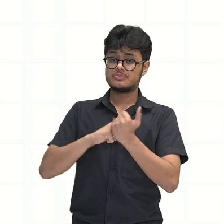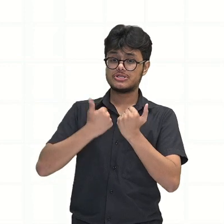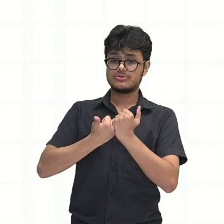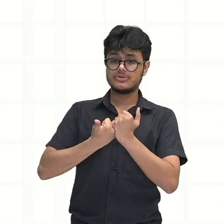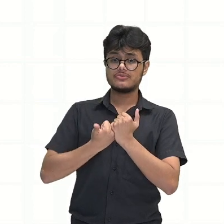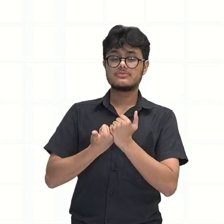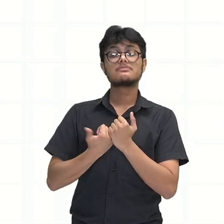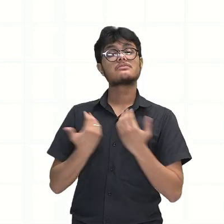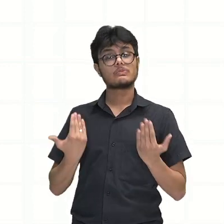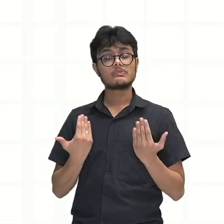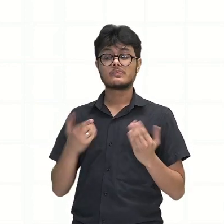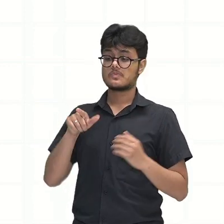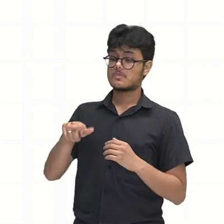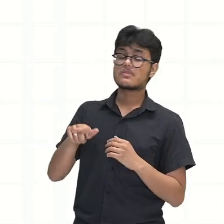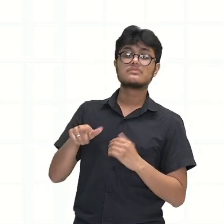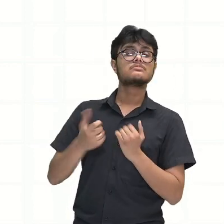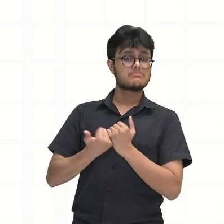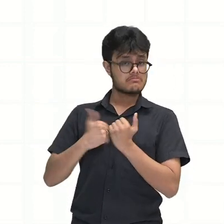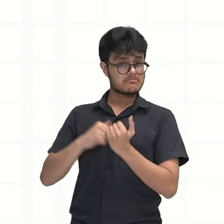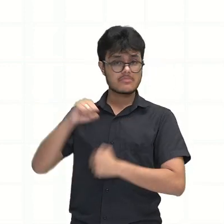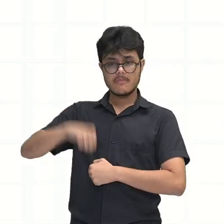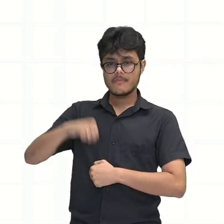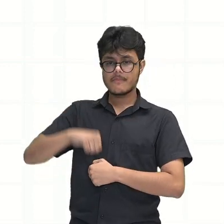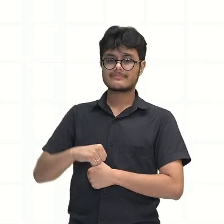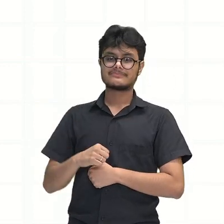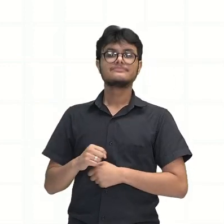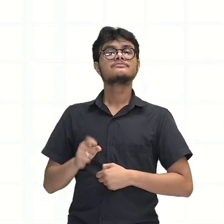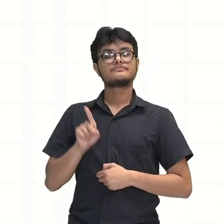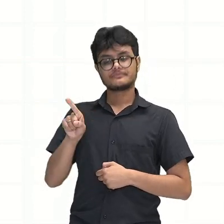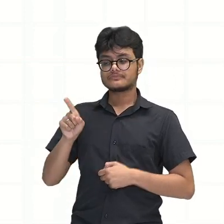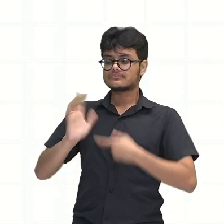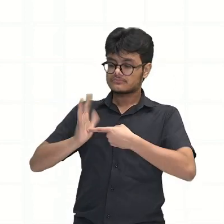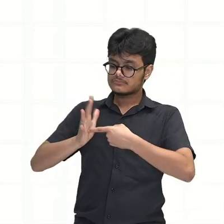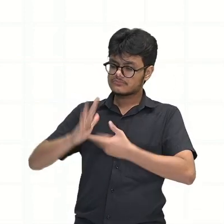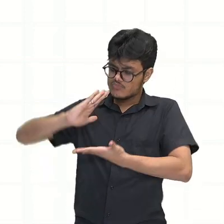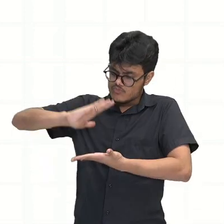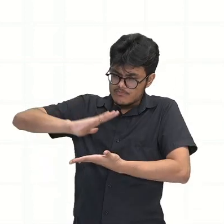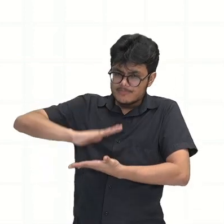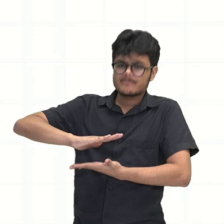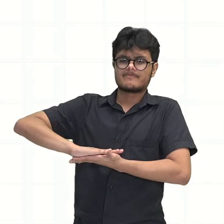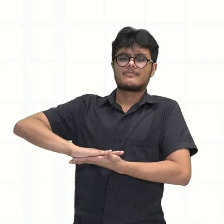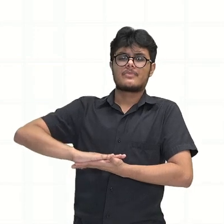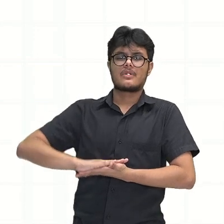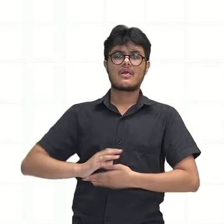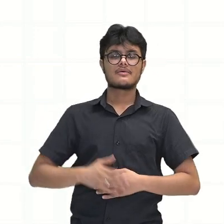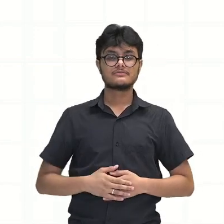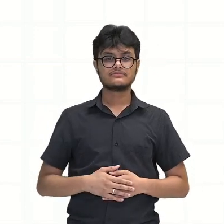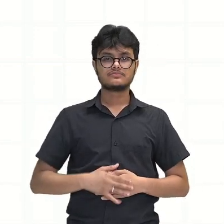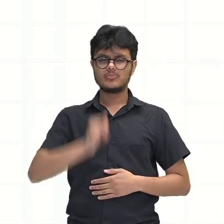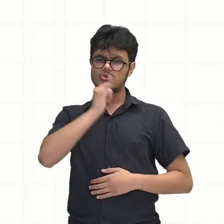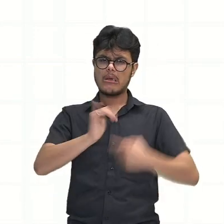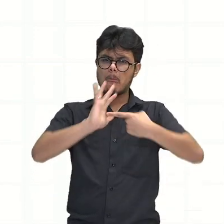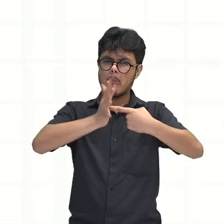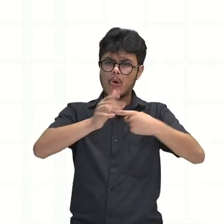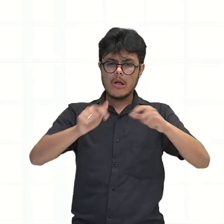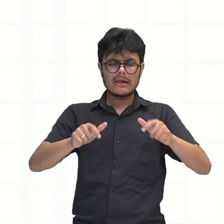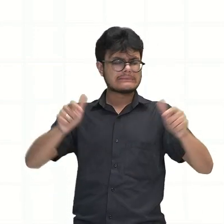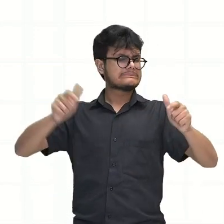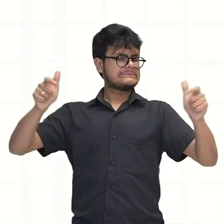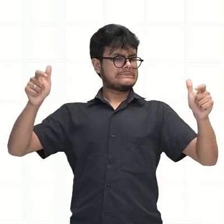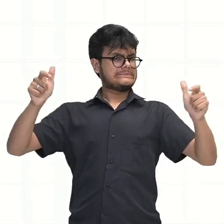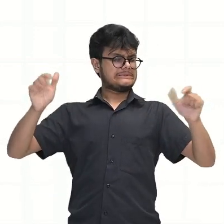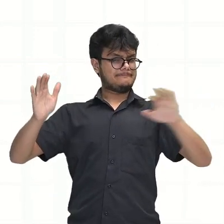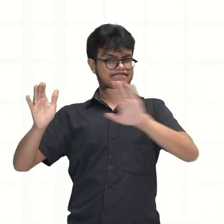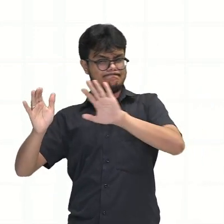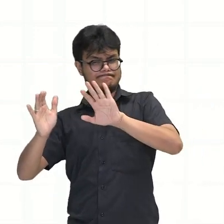diesel, ele substituiu esses mecanismos a vapor que eram enormes e que